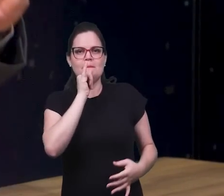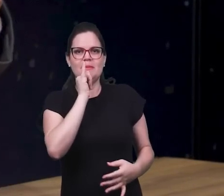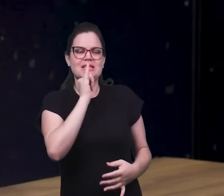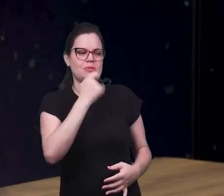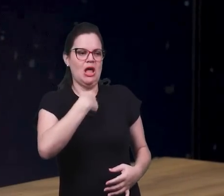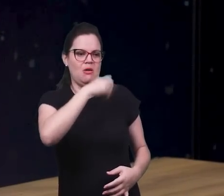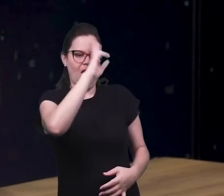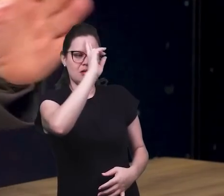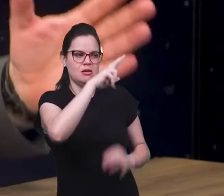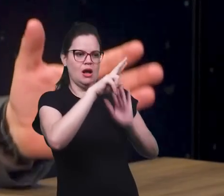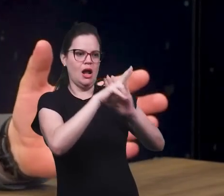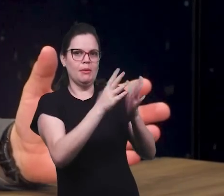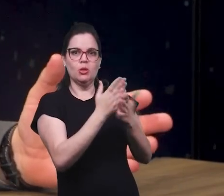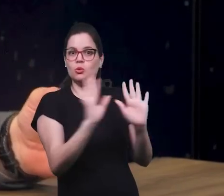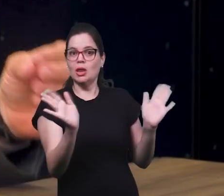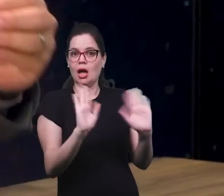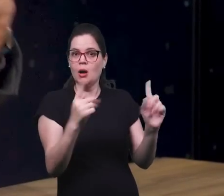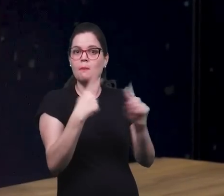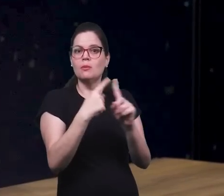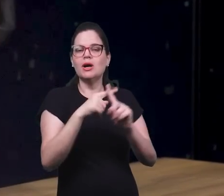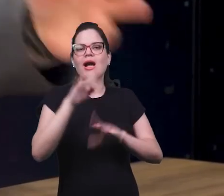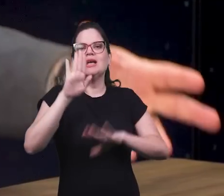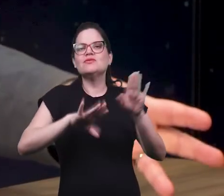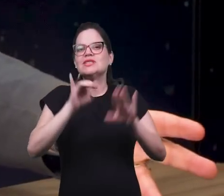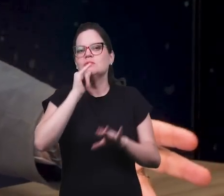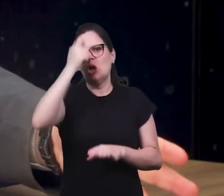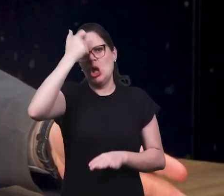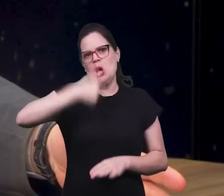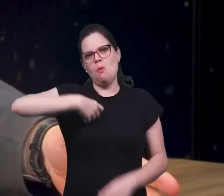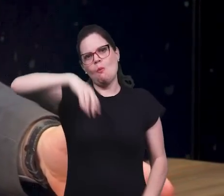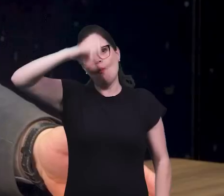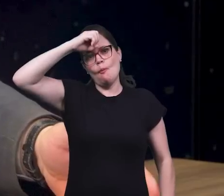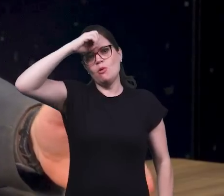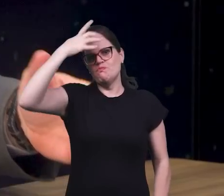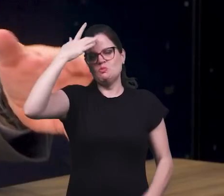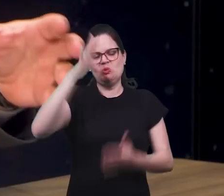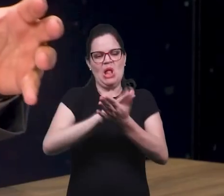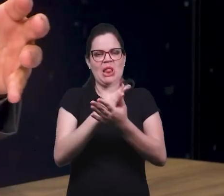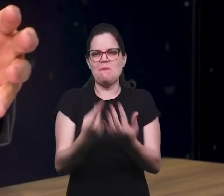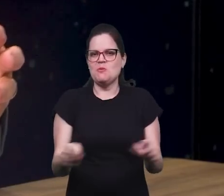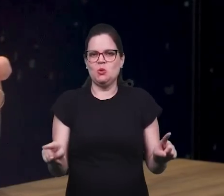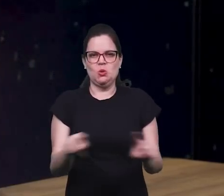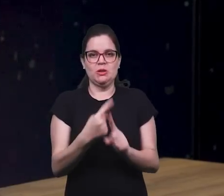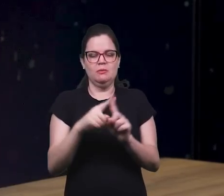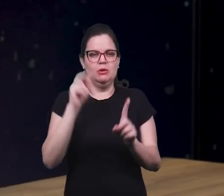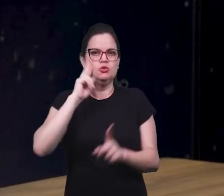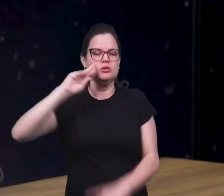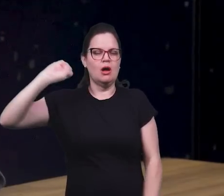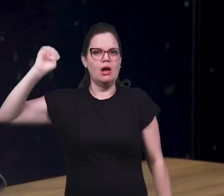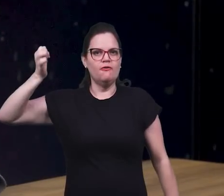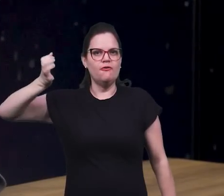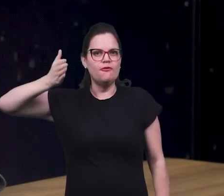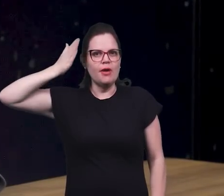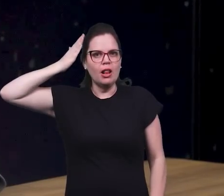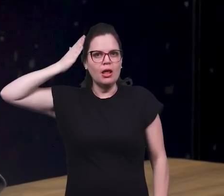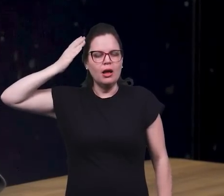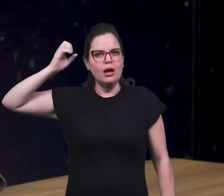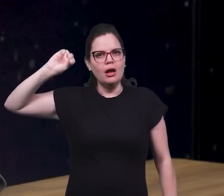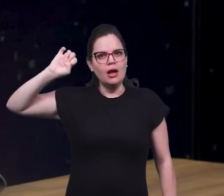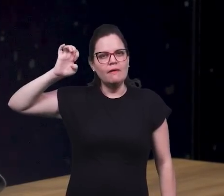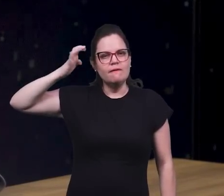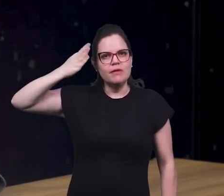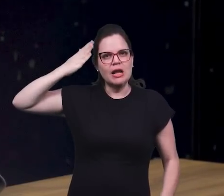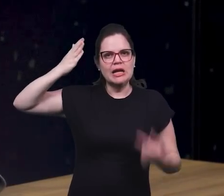vezes uma pessoa que nem tem conhecimento musical, o Senhor dá uma revelação de um louvor e aquele louvor ele vem para ali, para